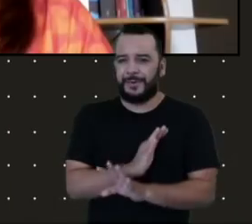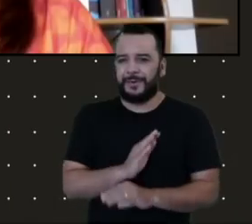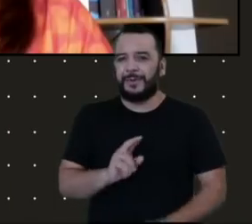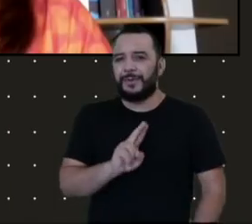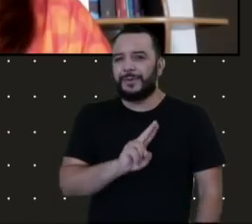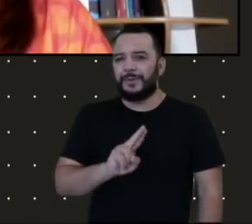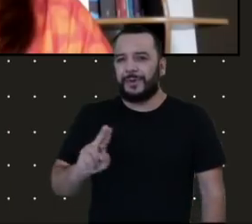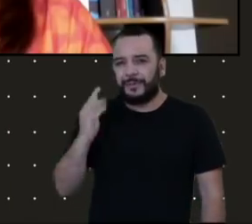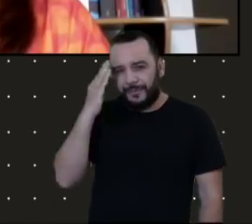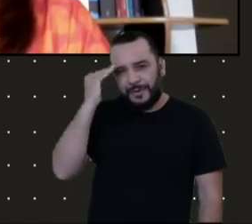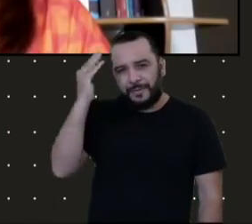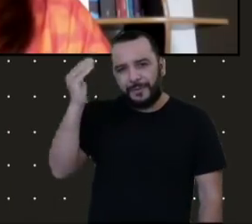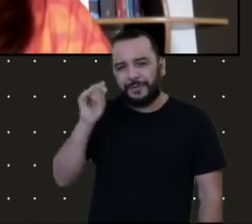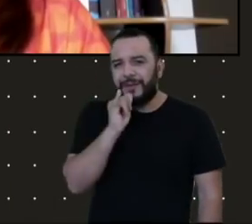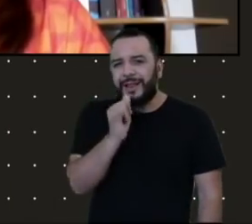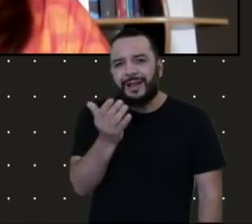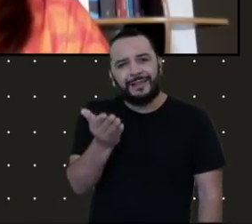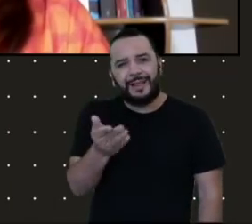um prazer